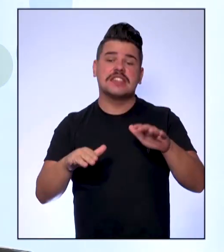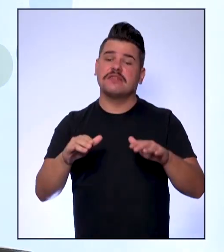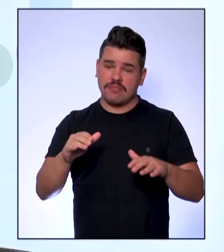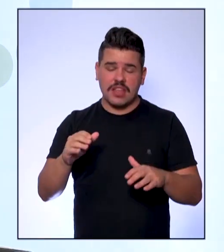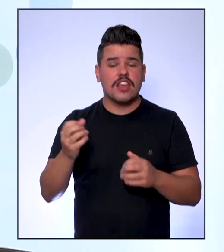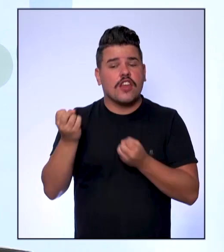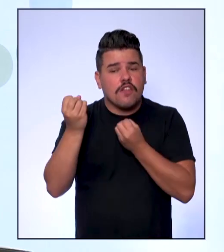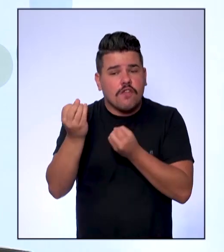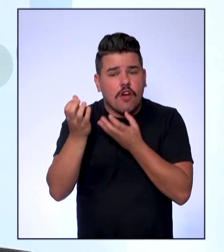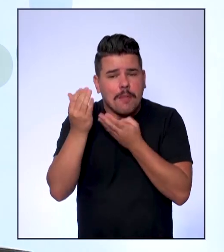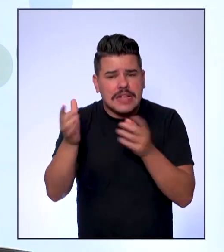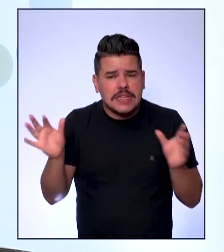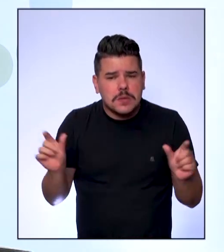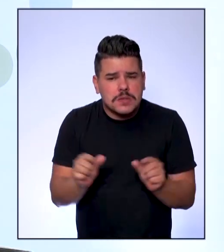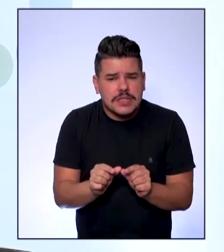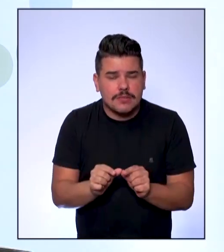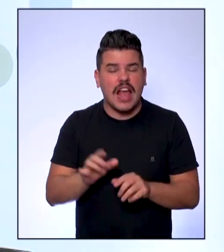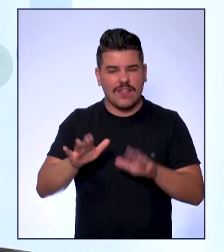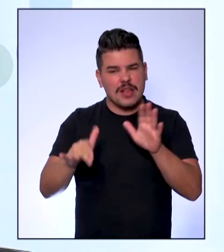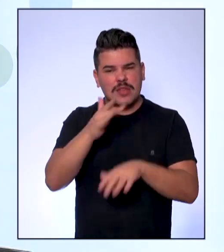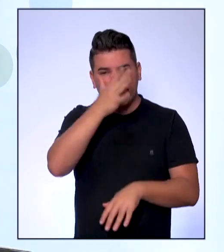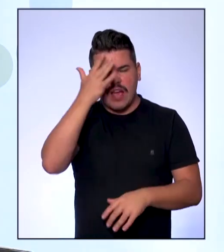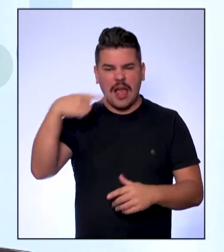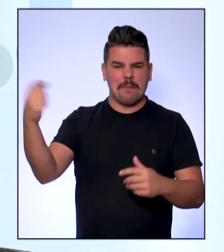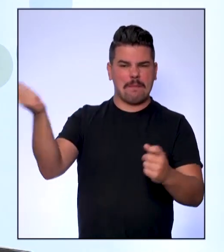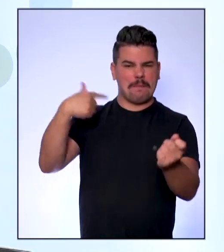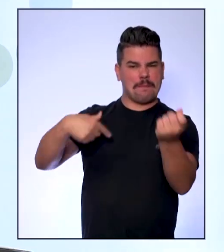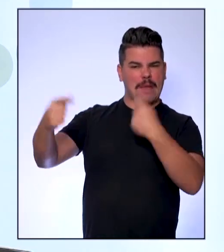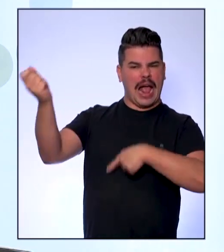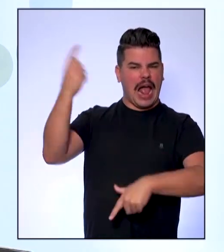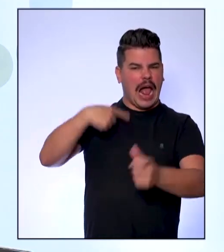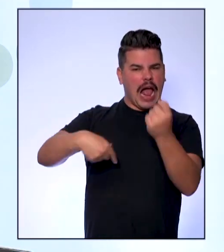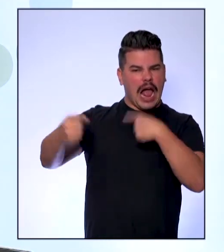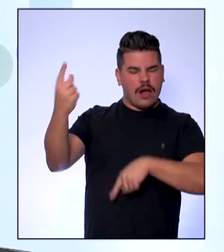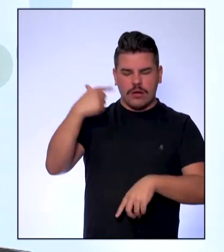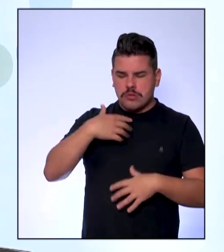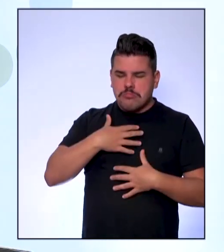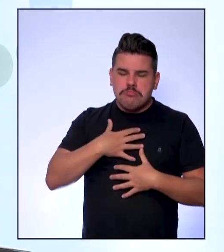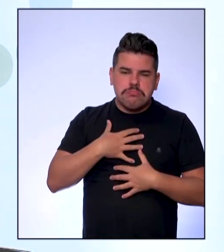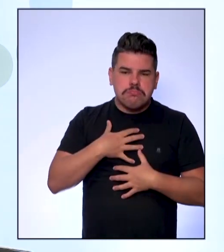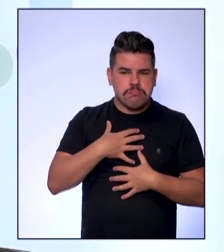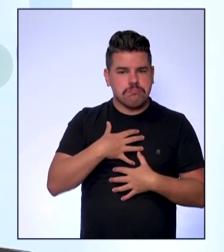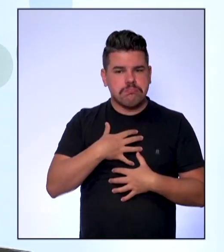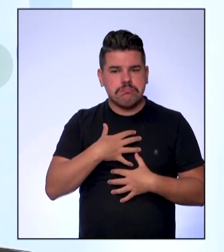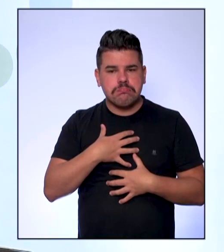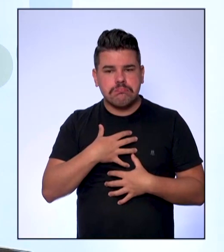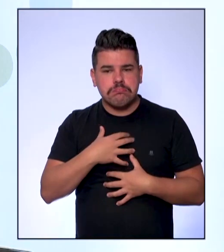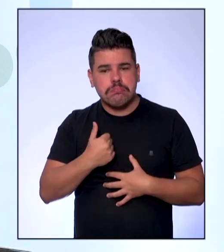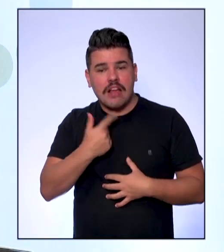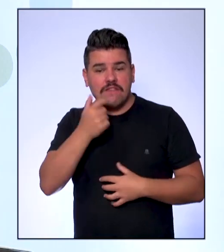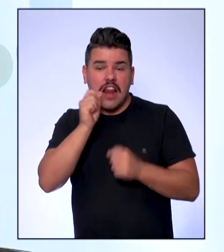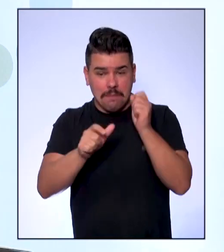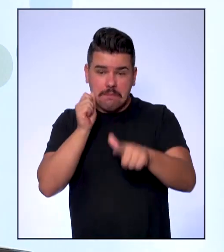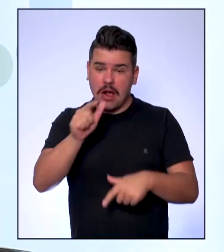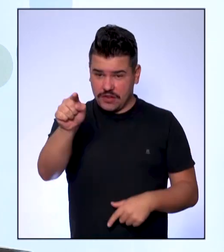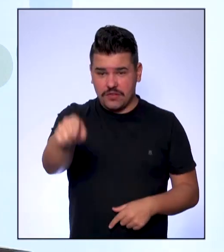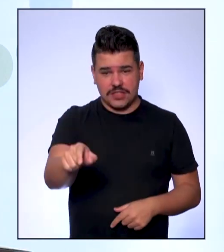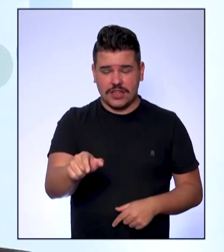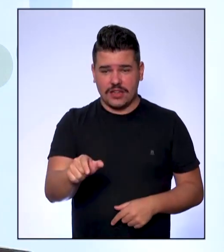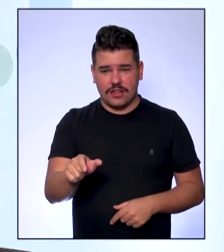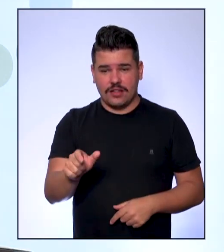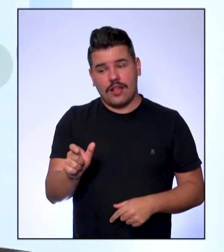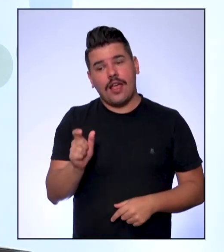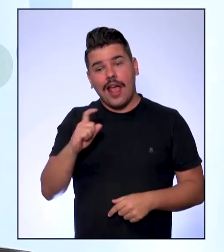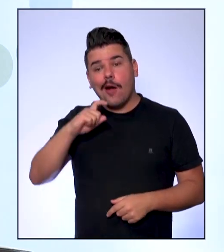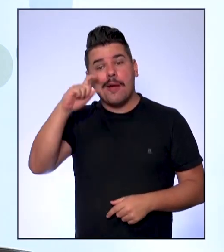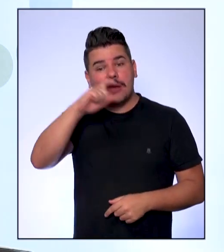fala mal de você, ou fala sobre você, ou veicula imagem de pessoas que você convive, e fala uma